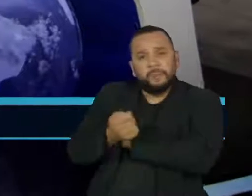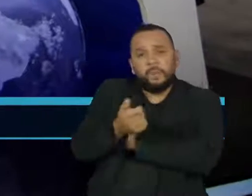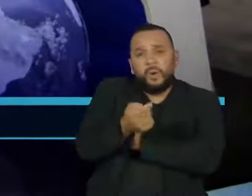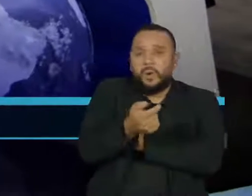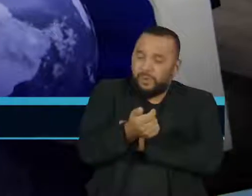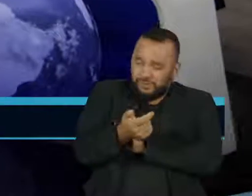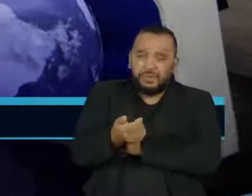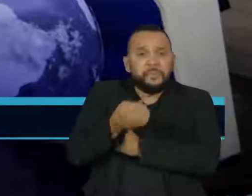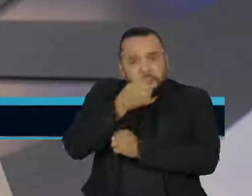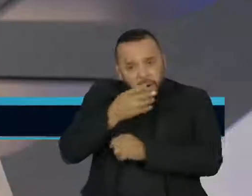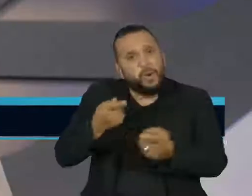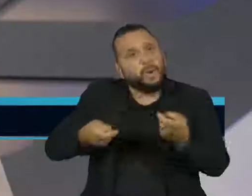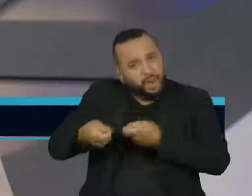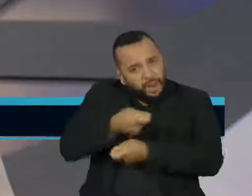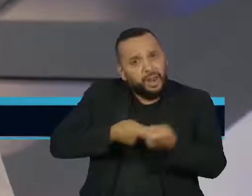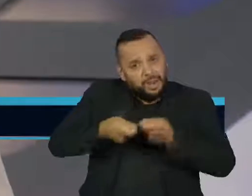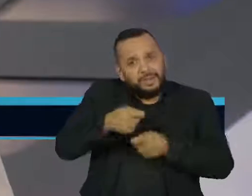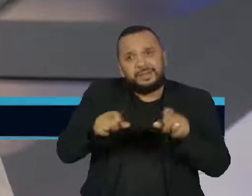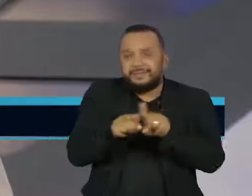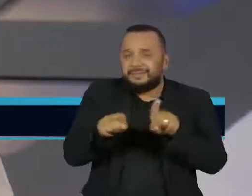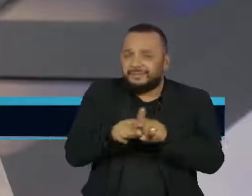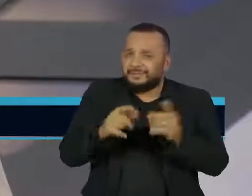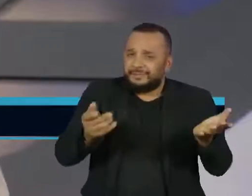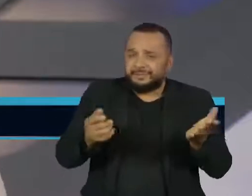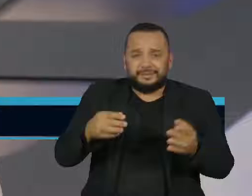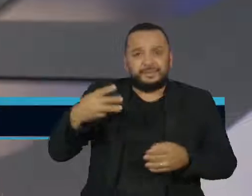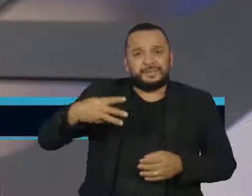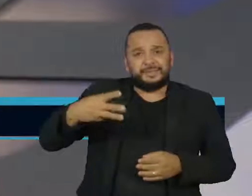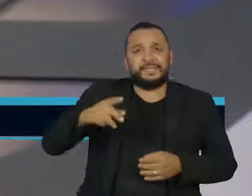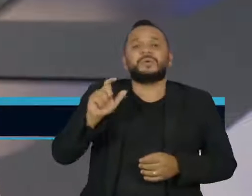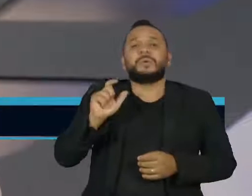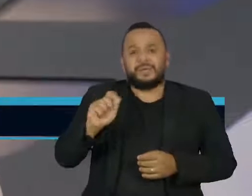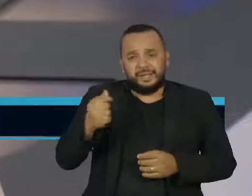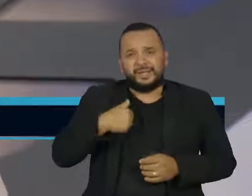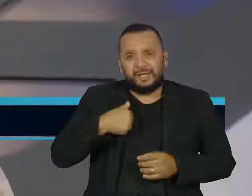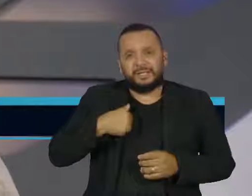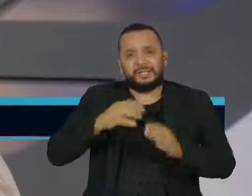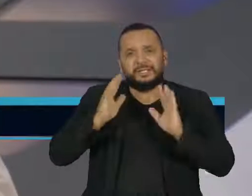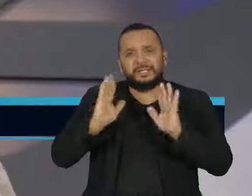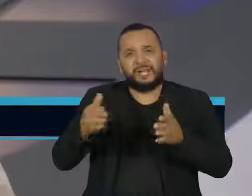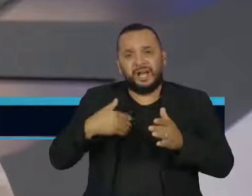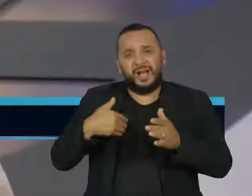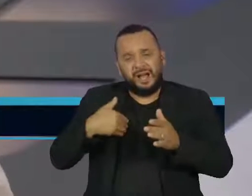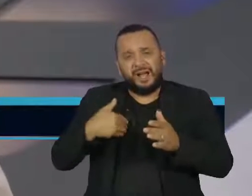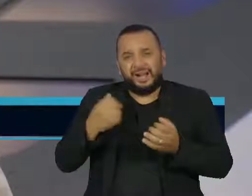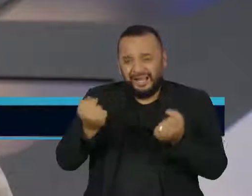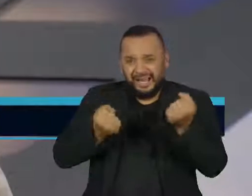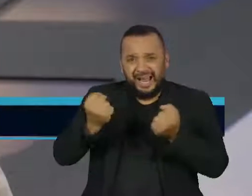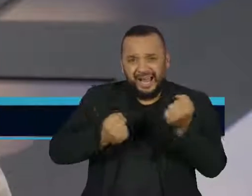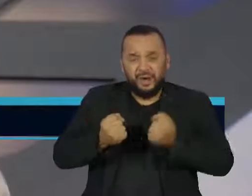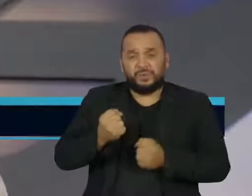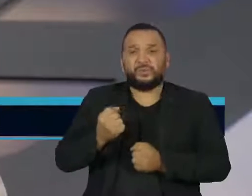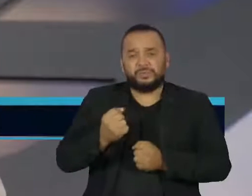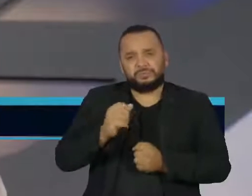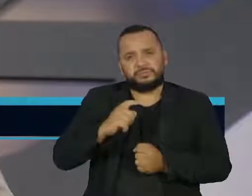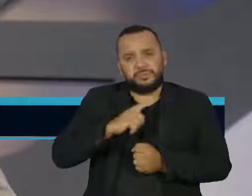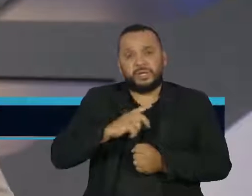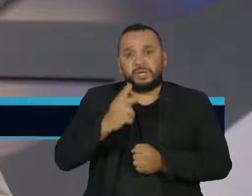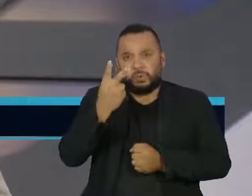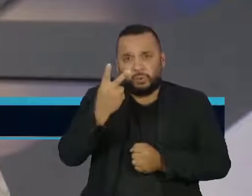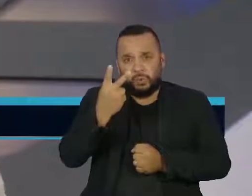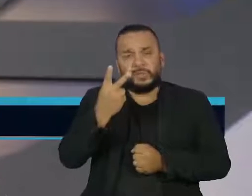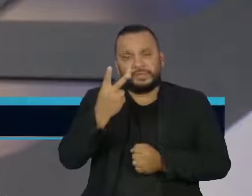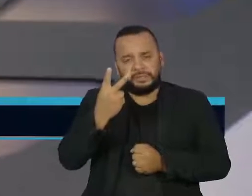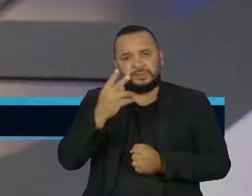vantagem extraordinária, foi comentado pelo repórter, a questão da pegada de carbono. O carro híbrido, se você olhar hoje, o